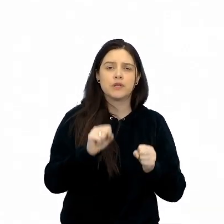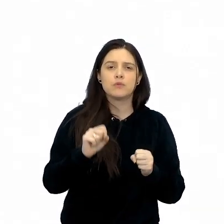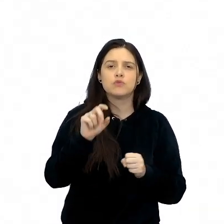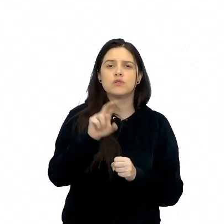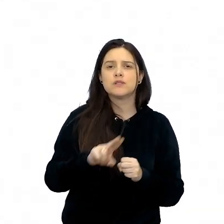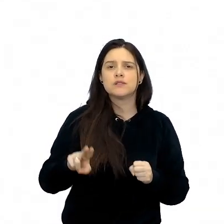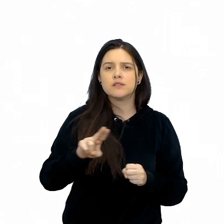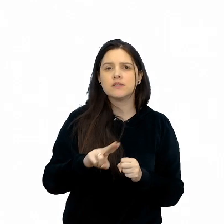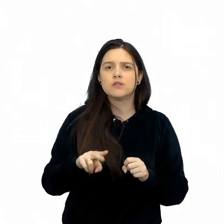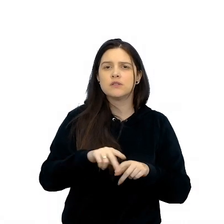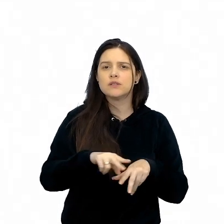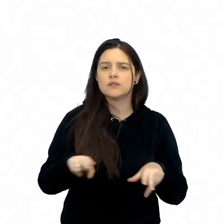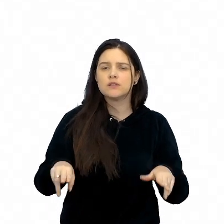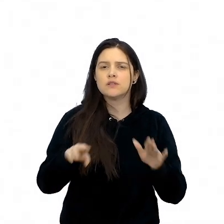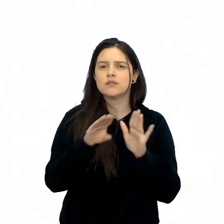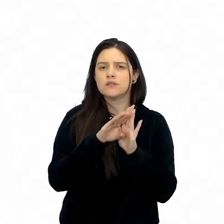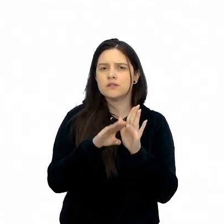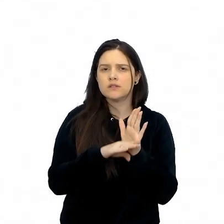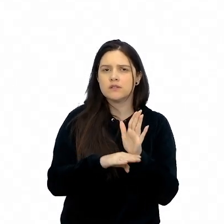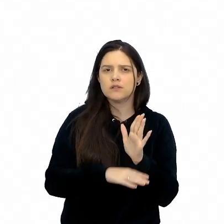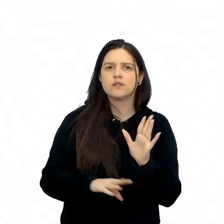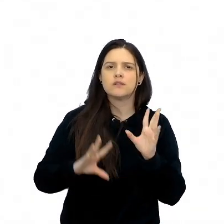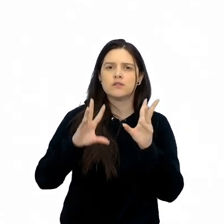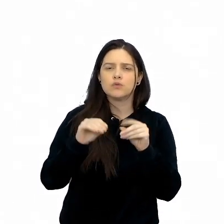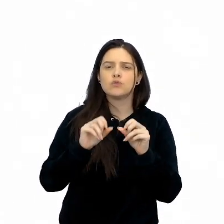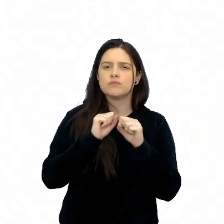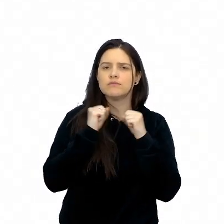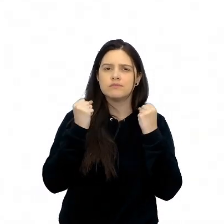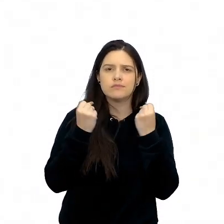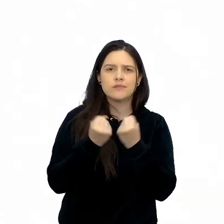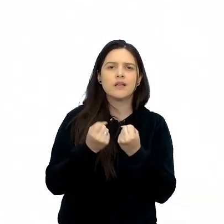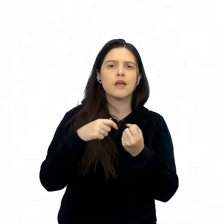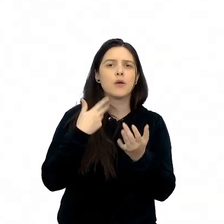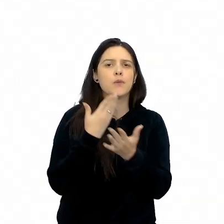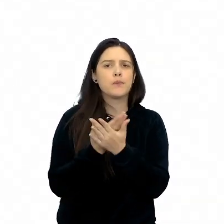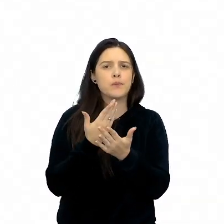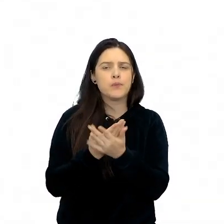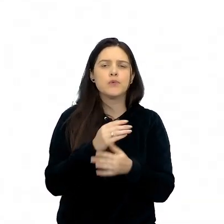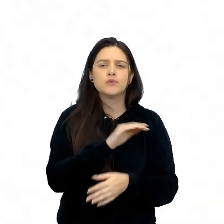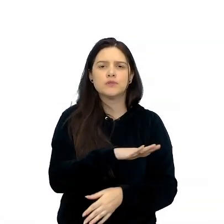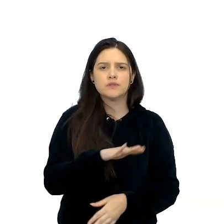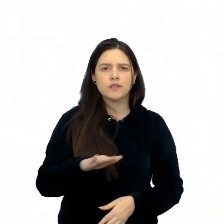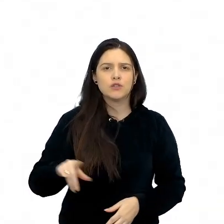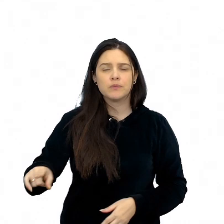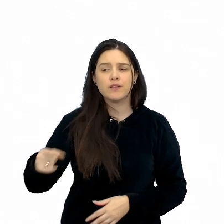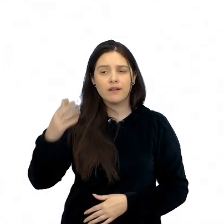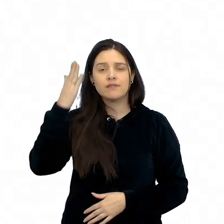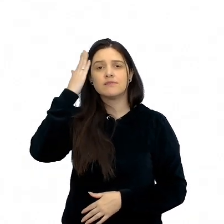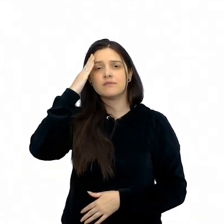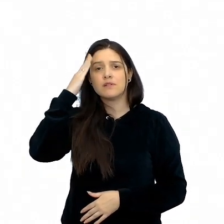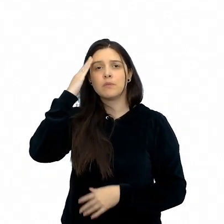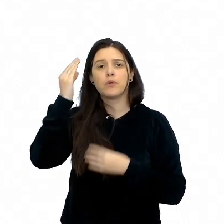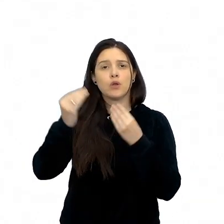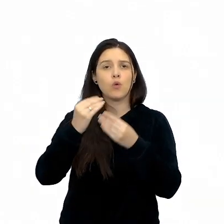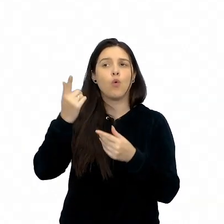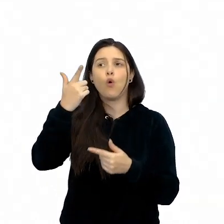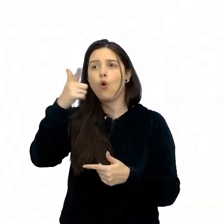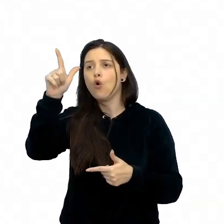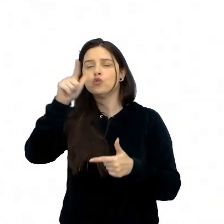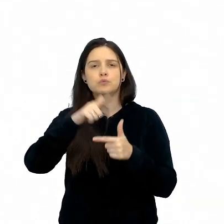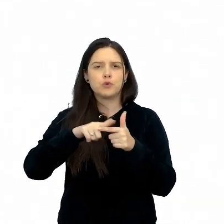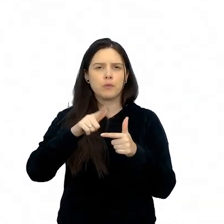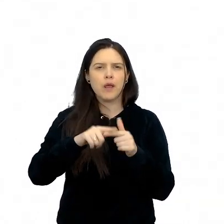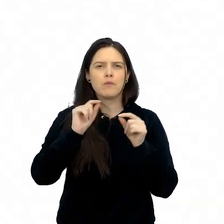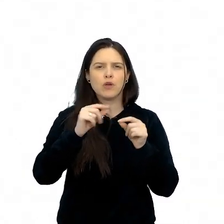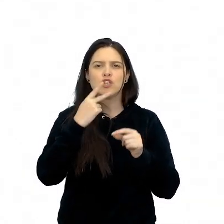às vezes cair num sisteminha, que o cara tem que resolver um sistema linear, e às vezes o estudante não dá conta. Outro problema importante também, quando a gente